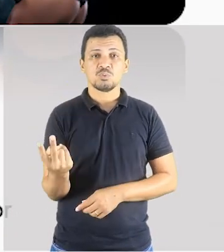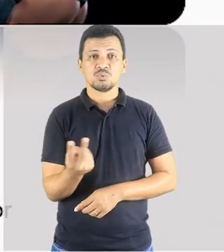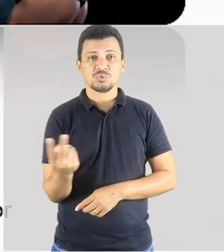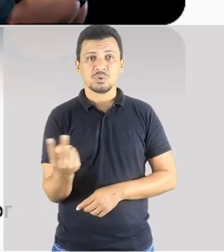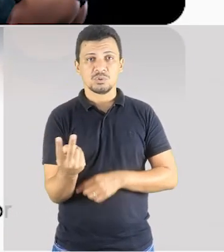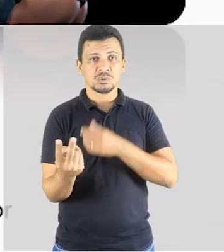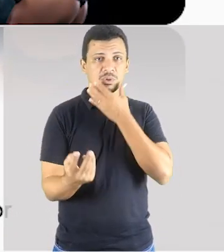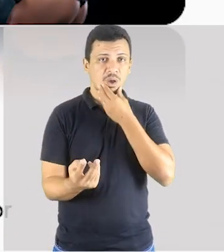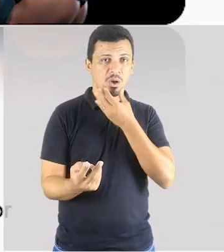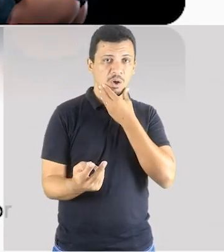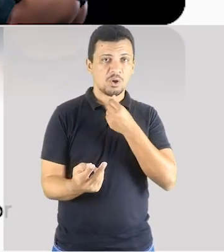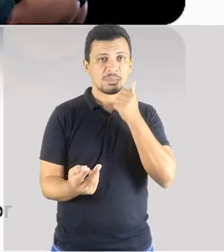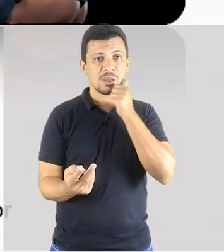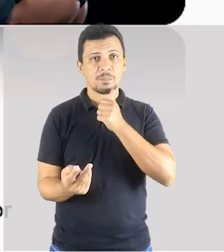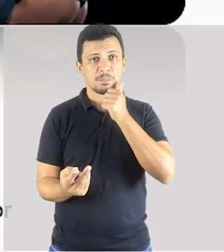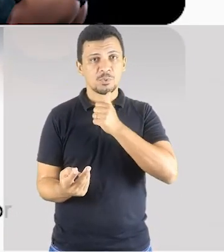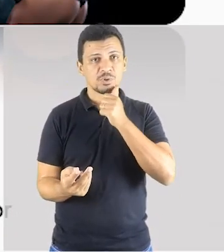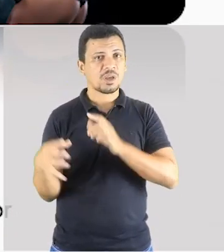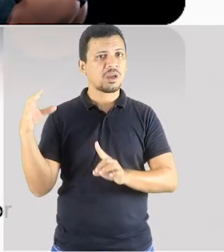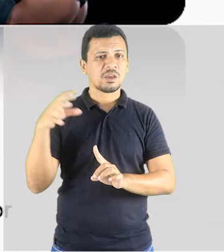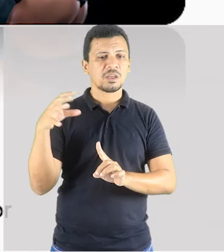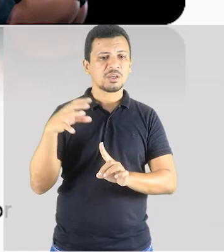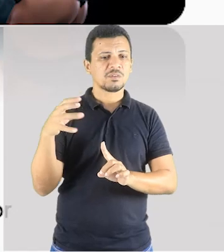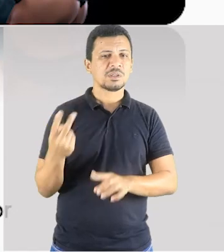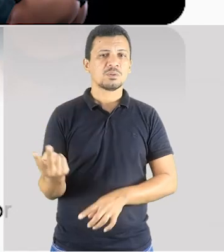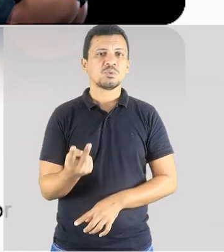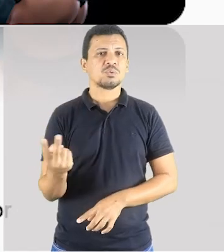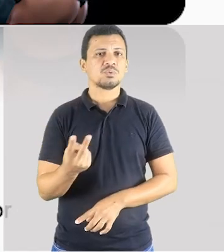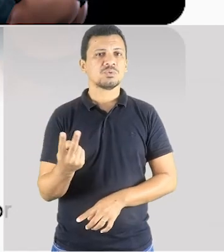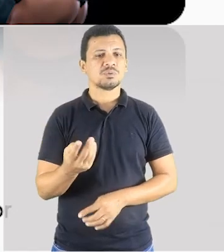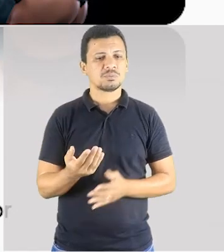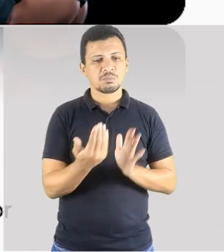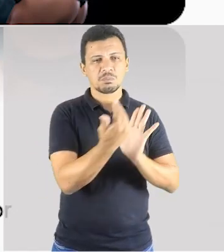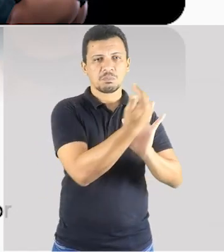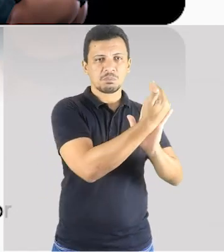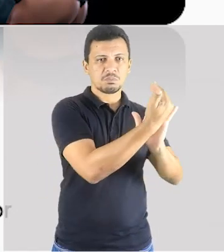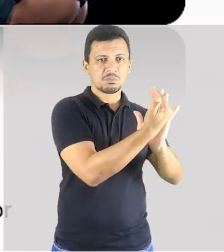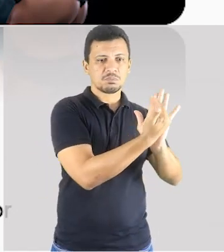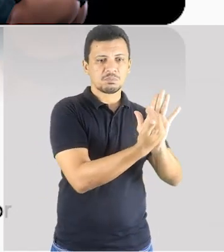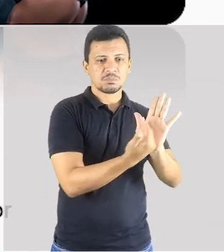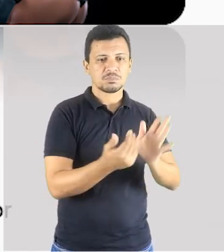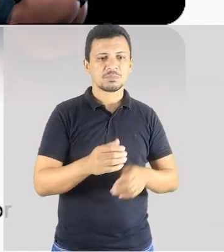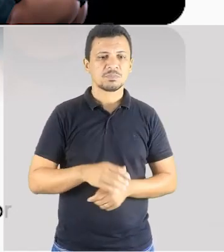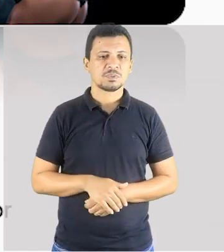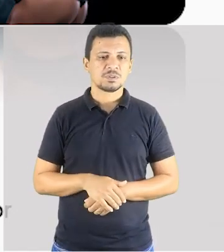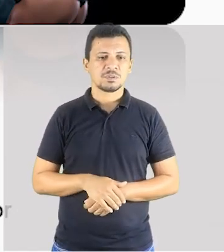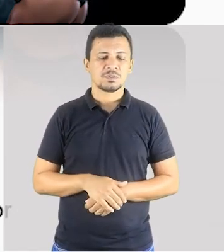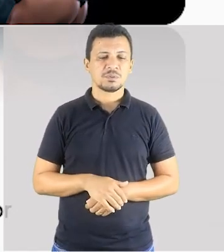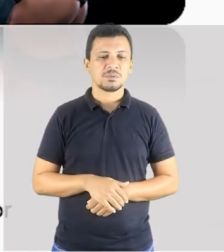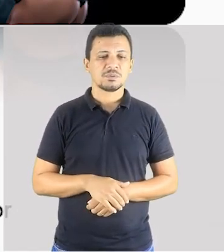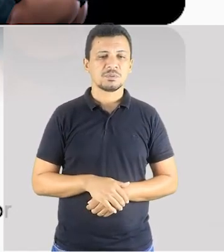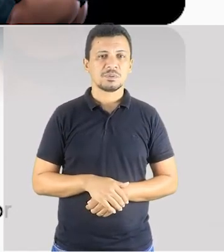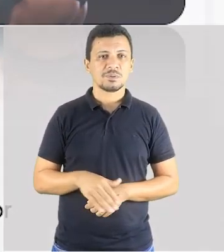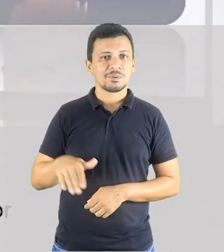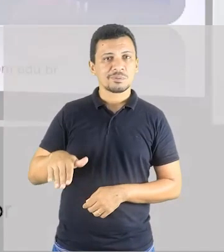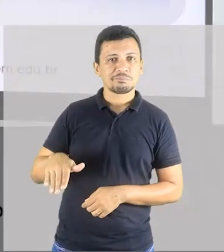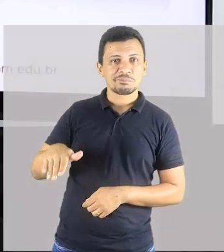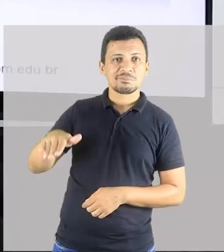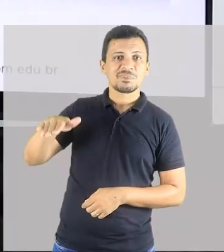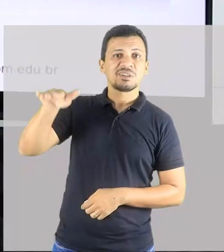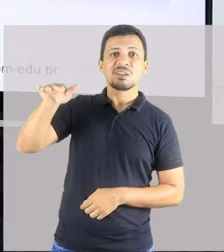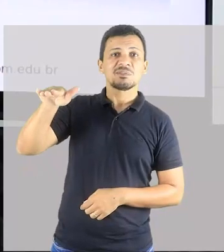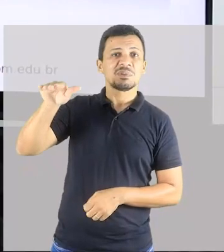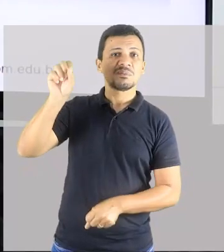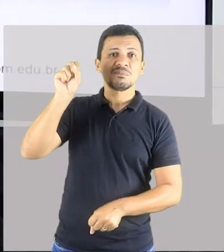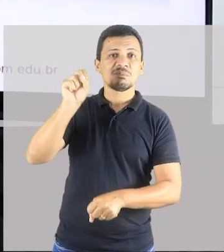os sexos, tá? Tanto no homem quanto na mulher quando faz o uso dessa substância. Finaliza